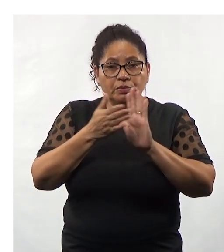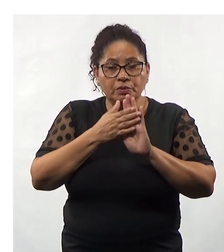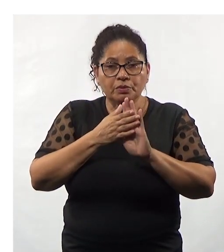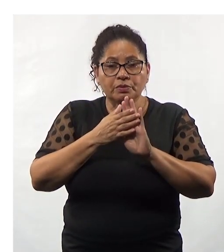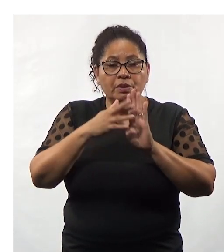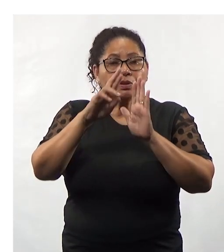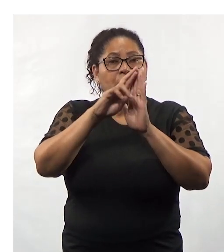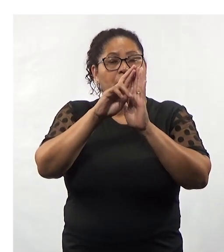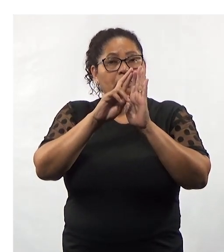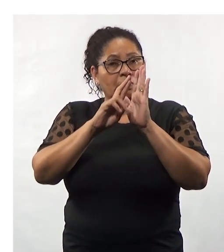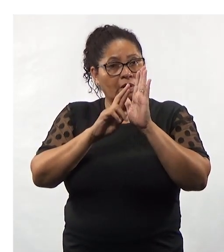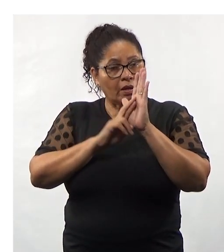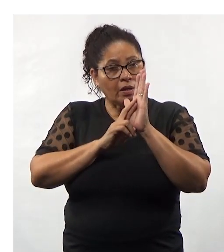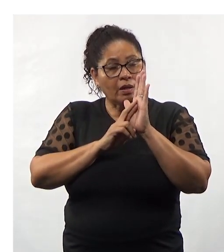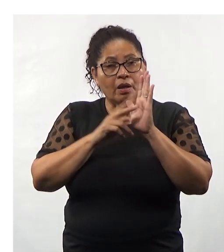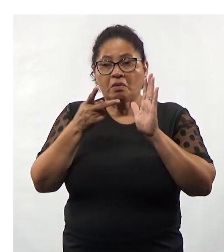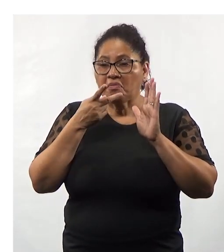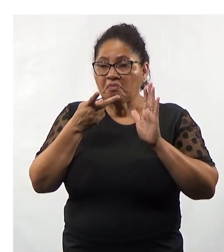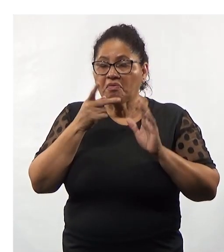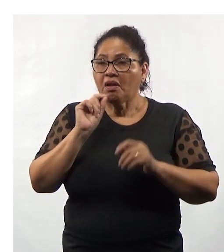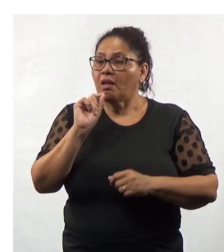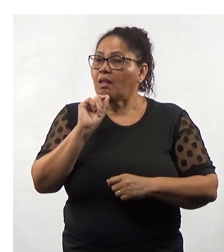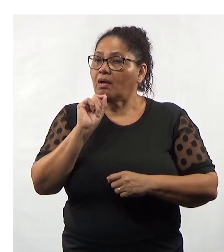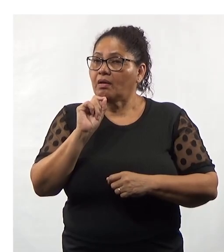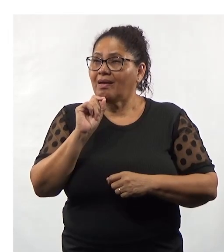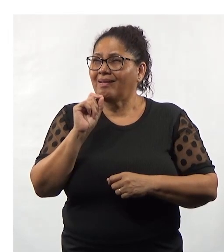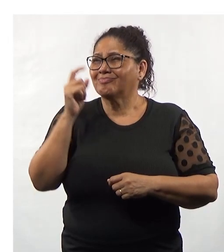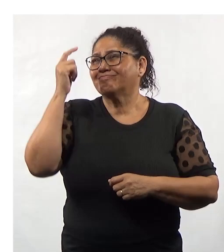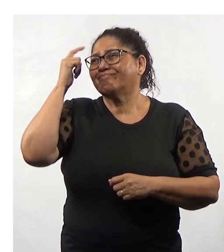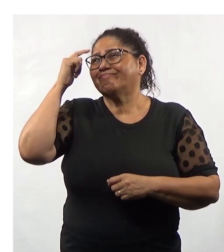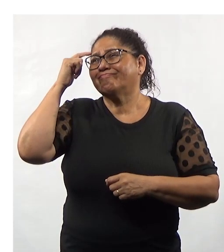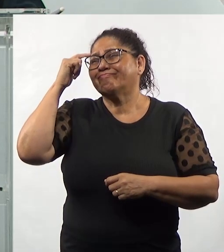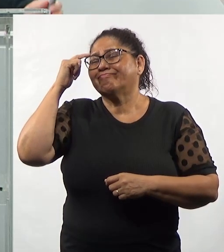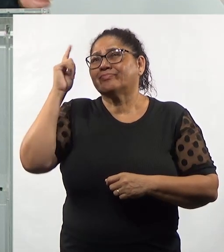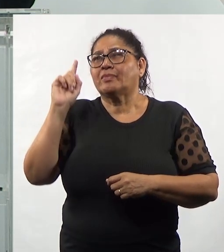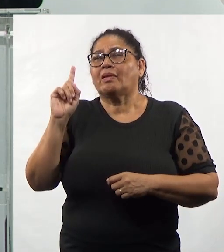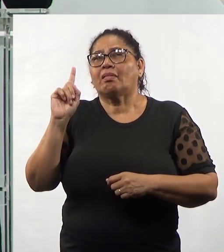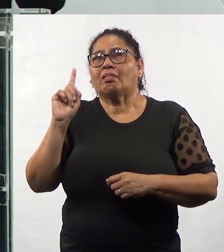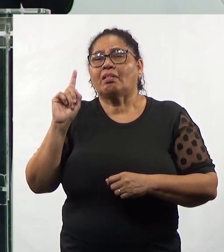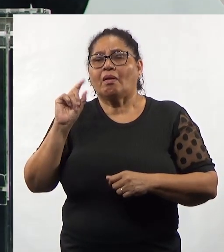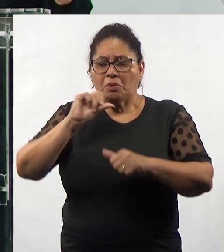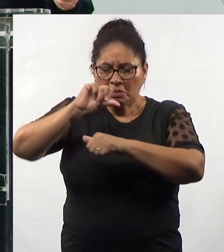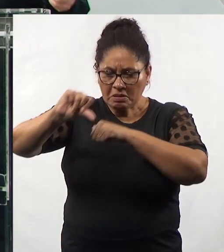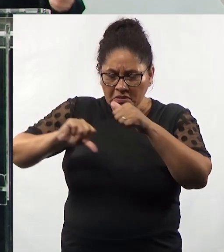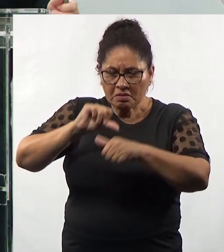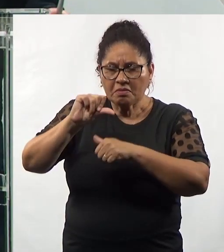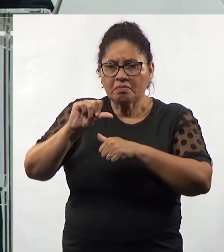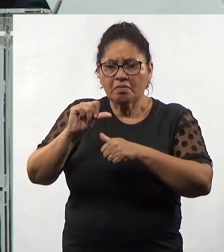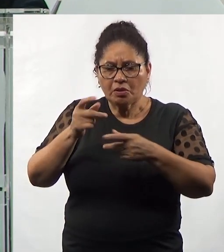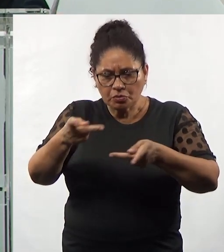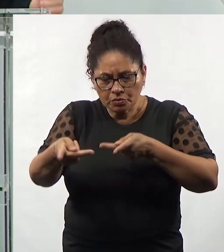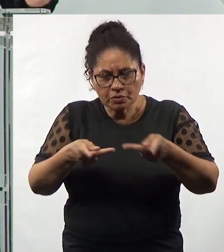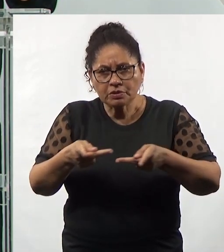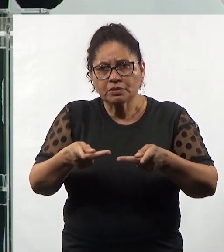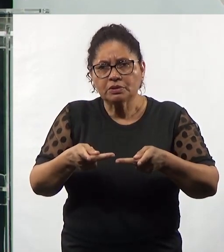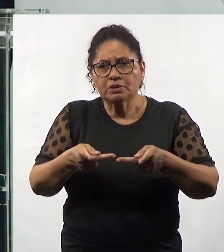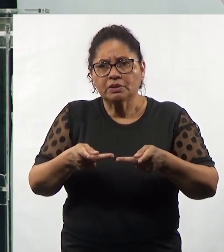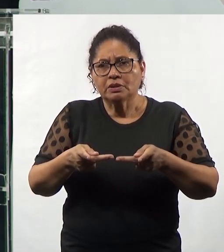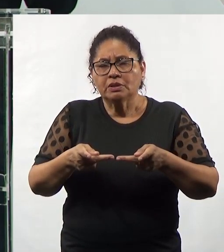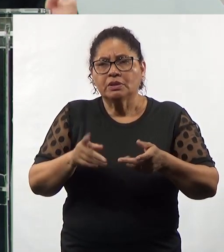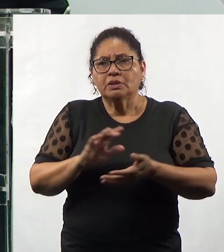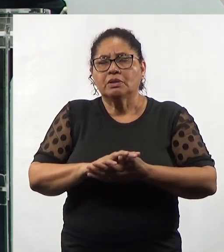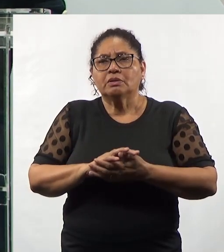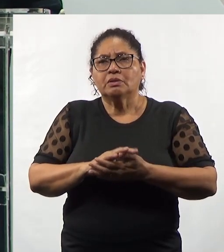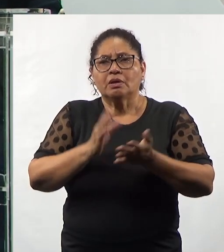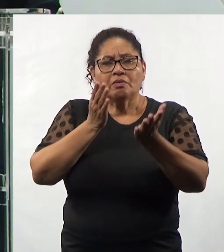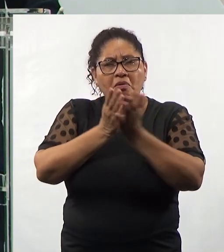de um padrão. Então não podemos só dizer assim, eu tive uma ideia, vamos transformar essa ideia num projeto? Vamos pegar